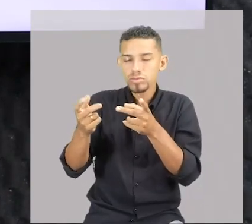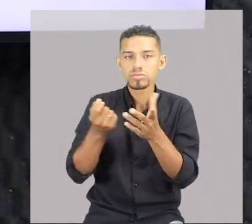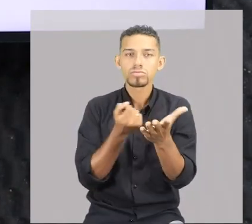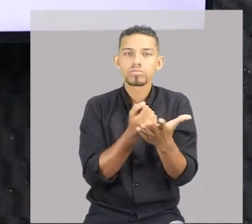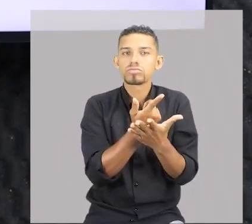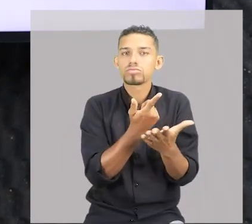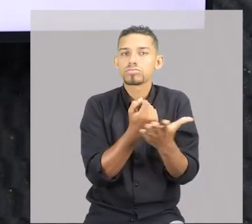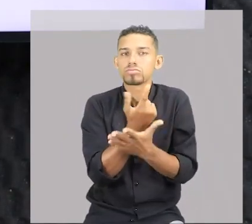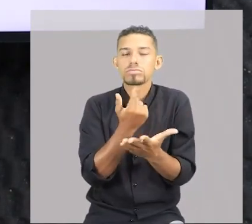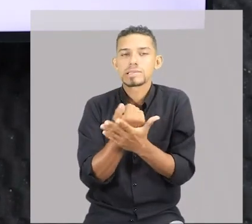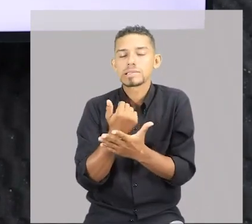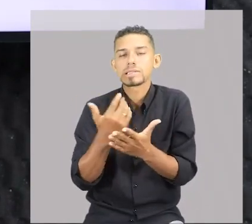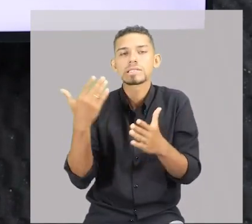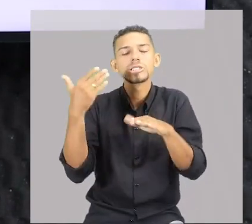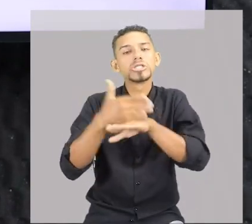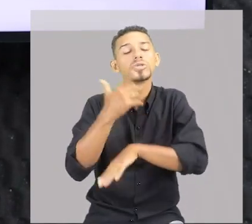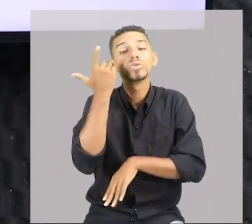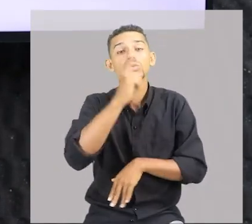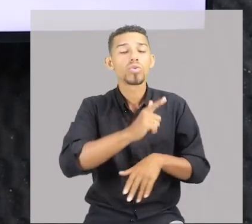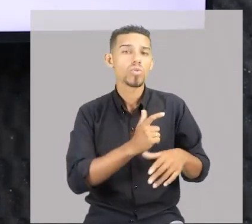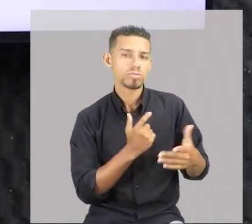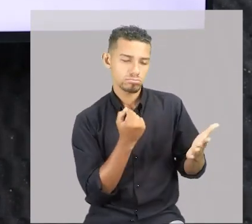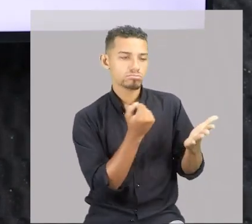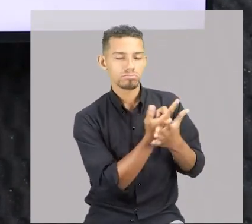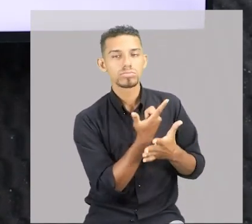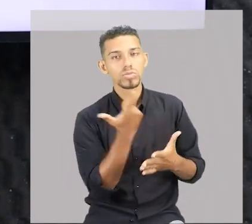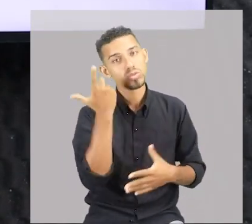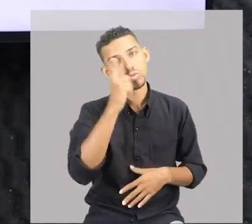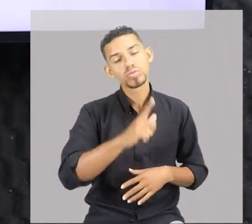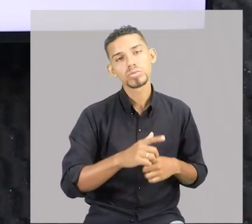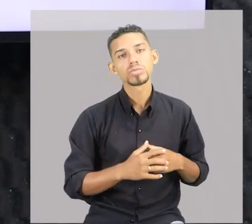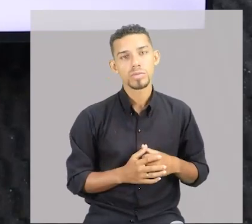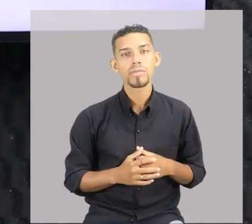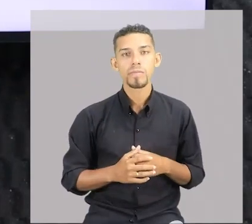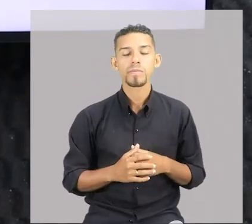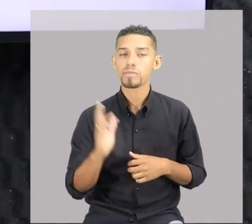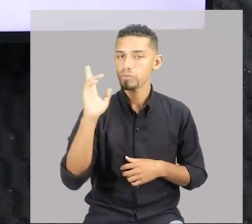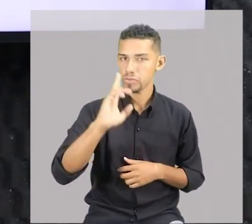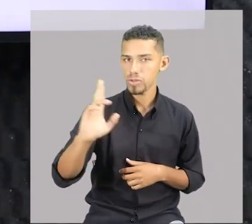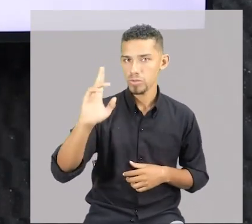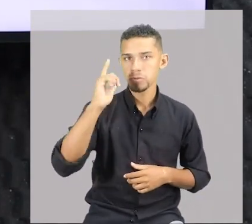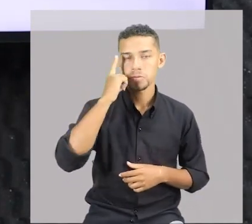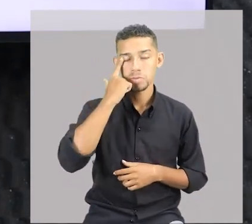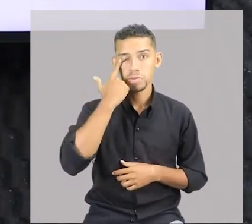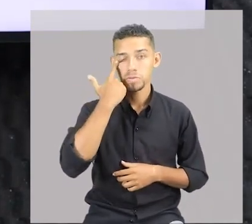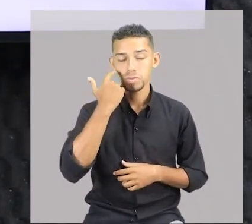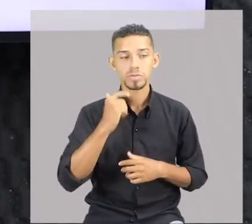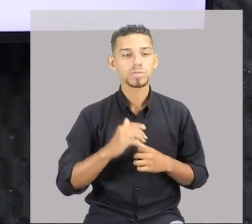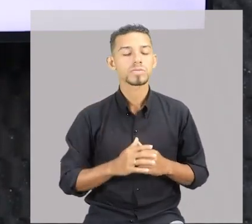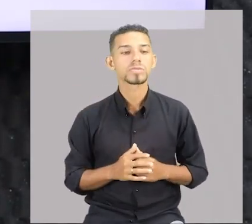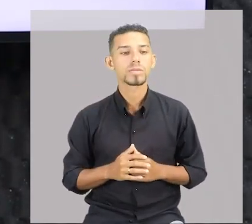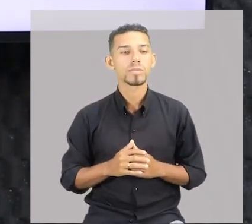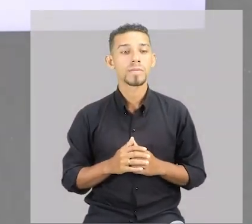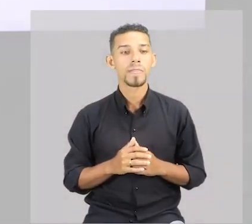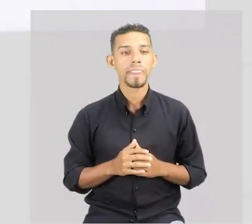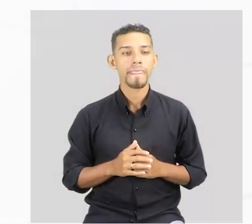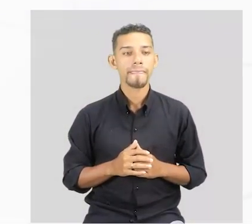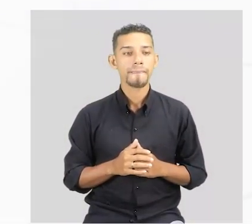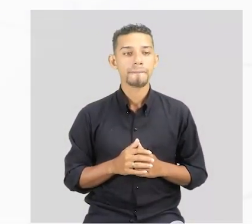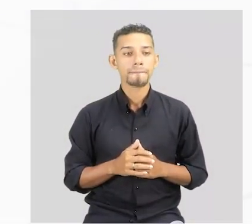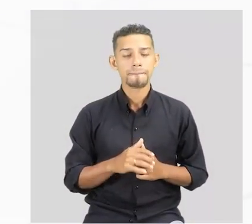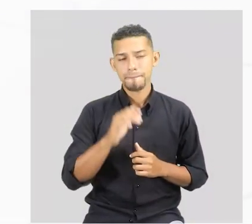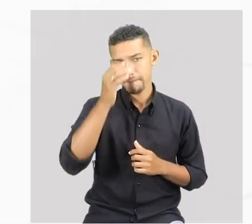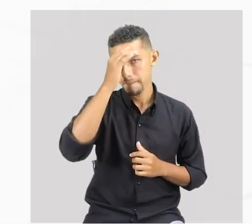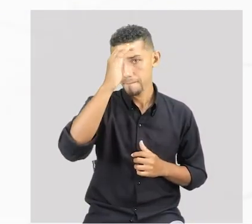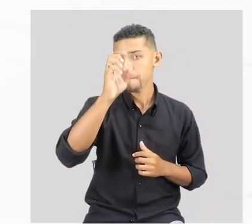muita gente consiga acessar e, portanto, comprar e, portanto, consumir, ok? A cultura